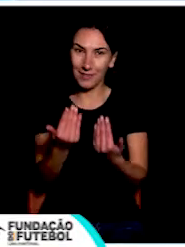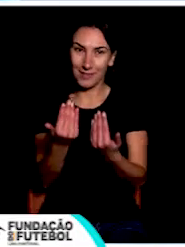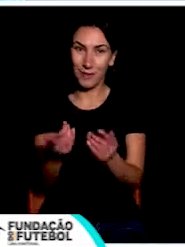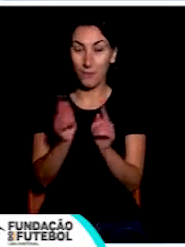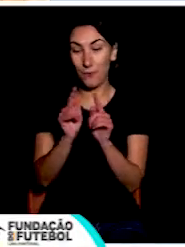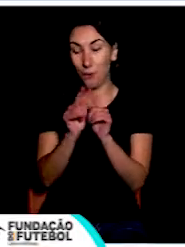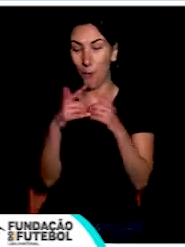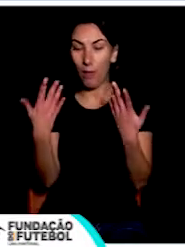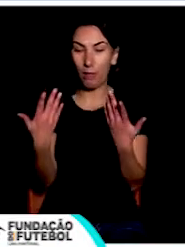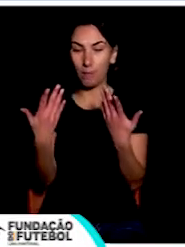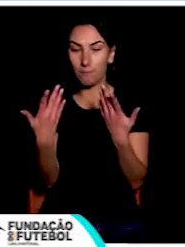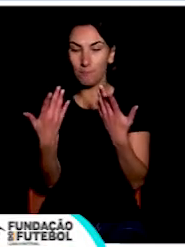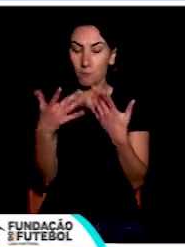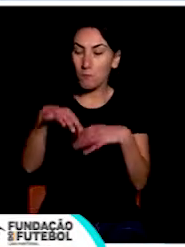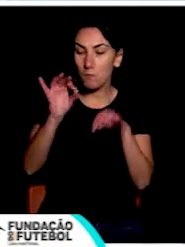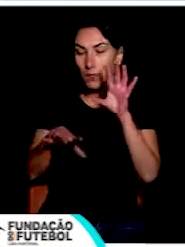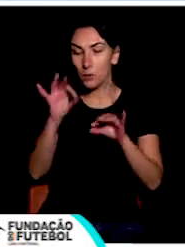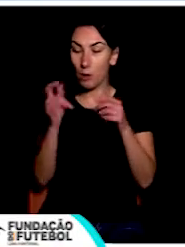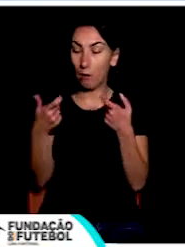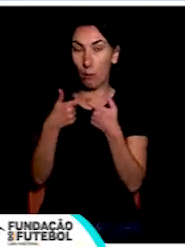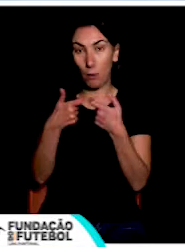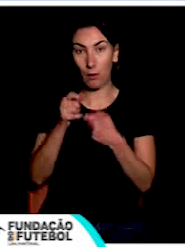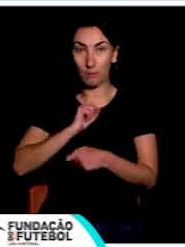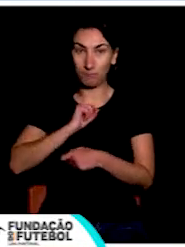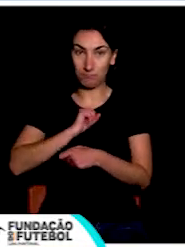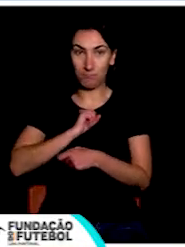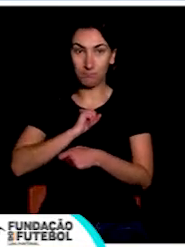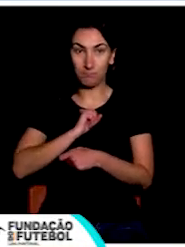forma foi uma votação feita pelos outros colegas